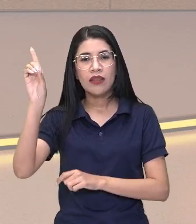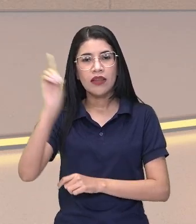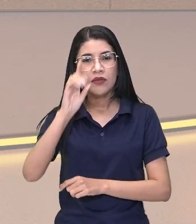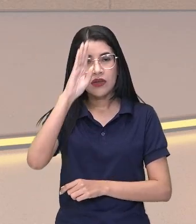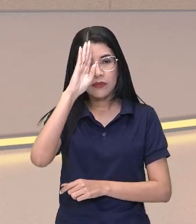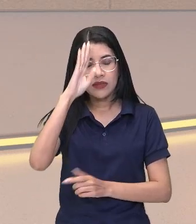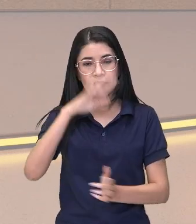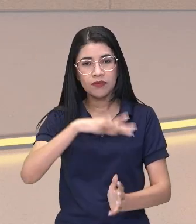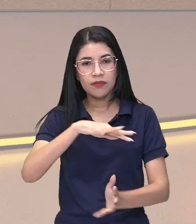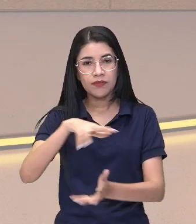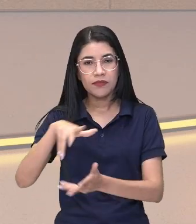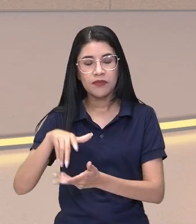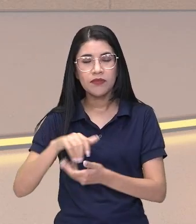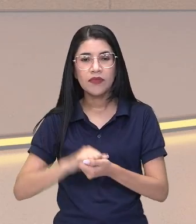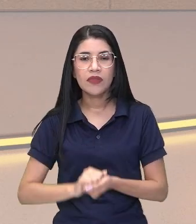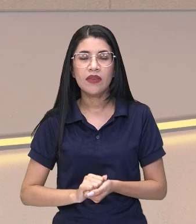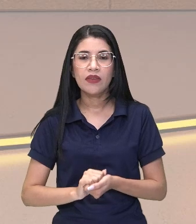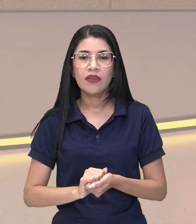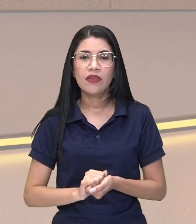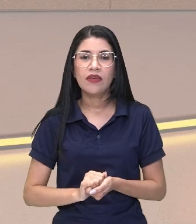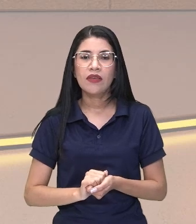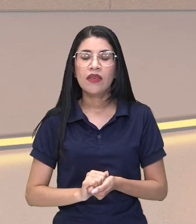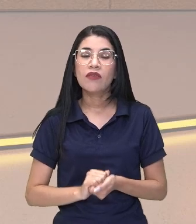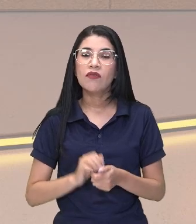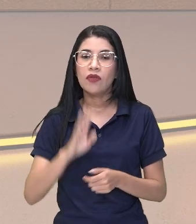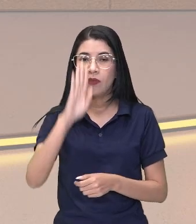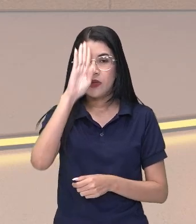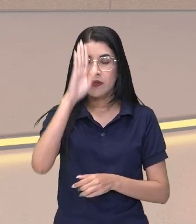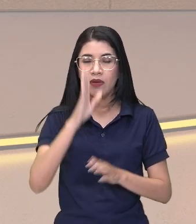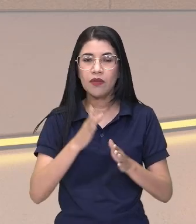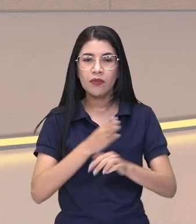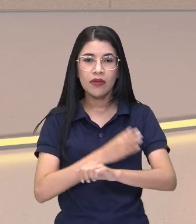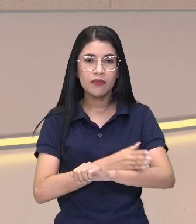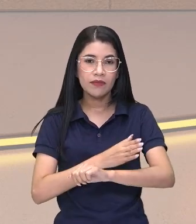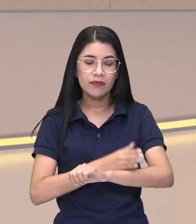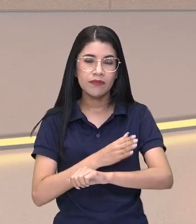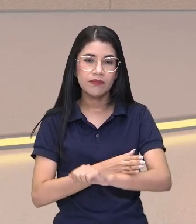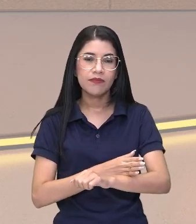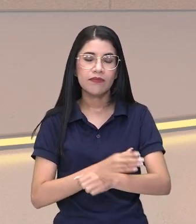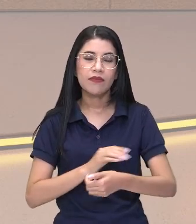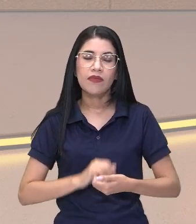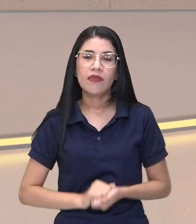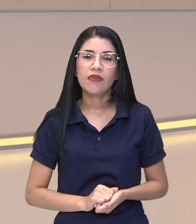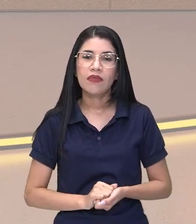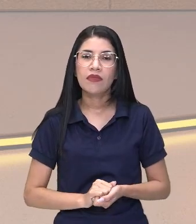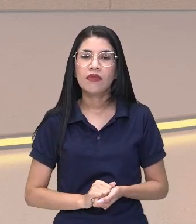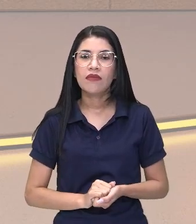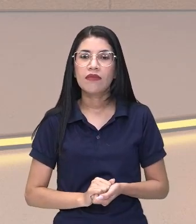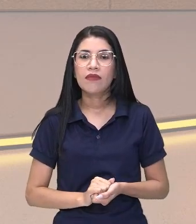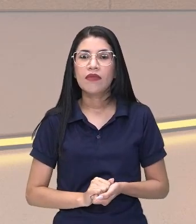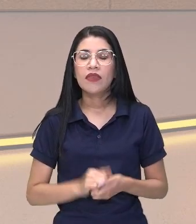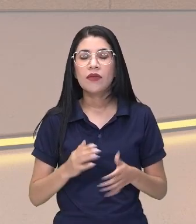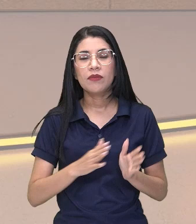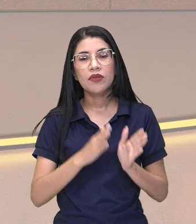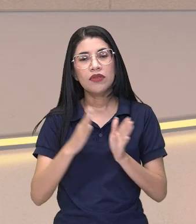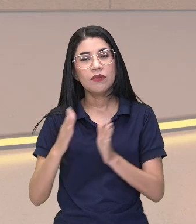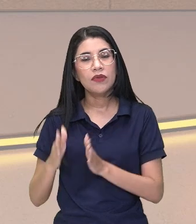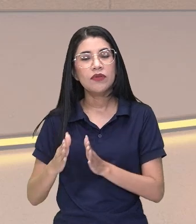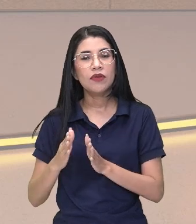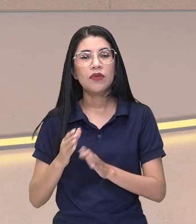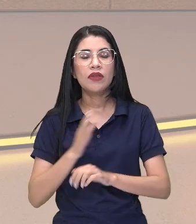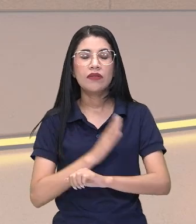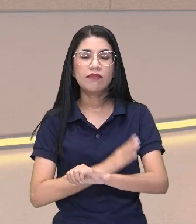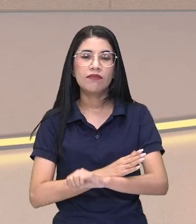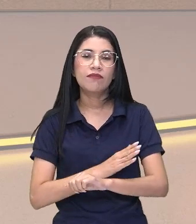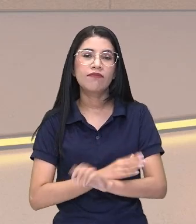o predomínio do pensamento então na Idade Medieval. Quando chega então, né, essa passagem então dessa Idade